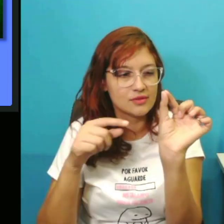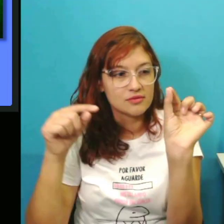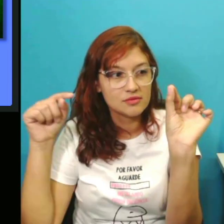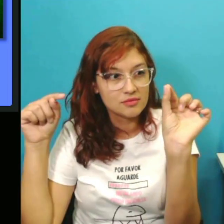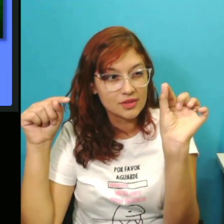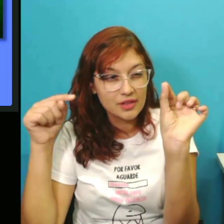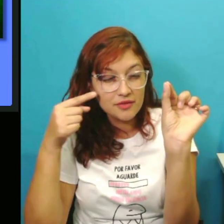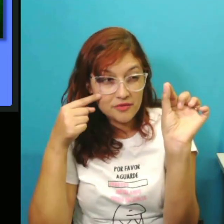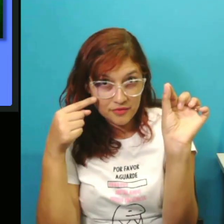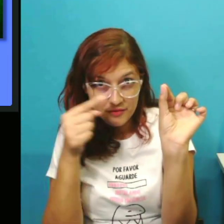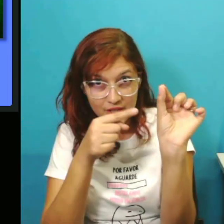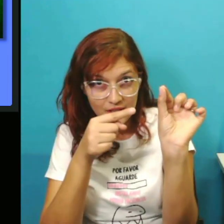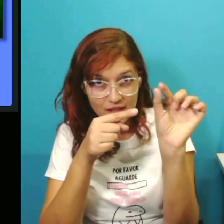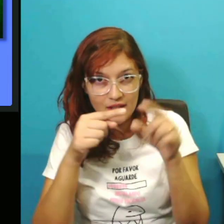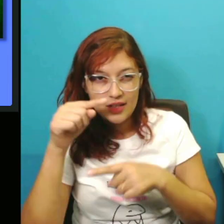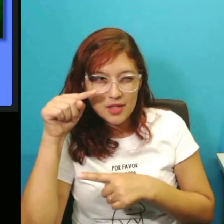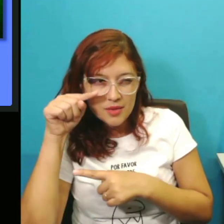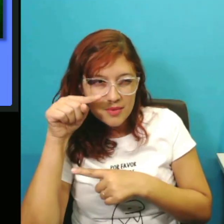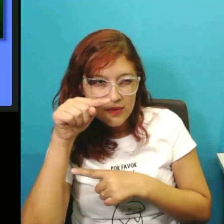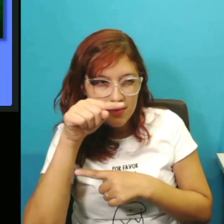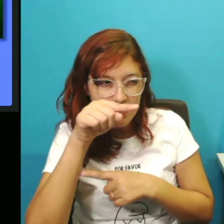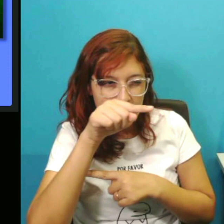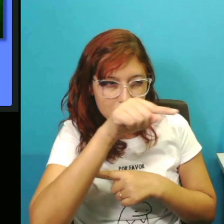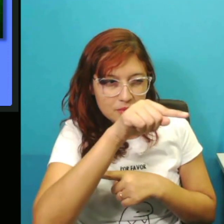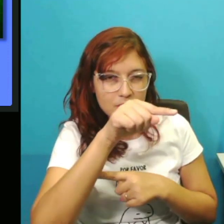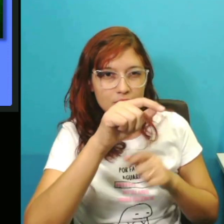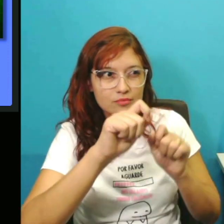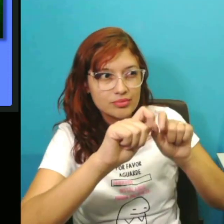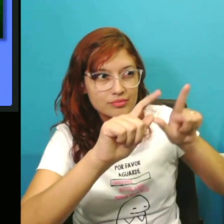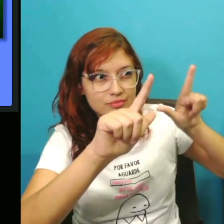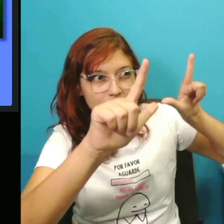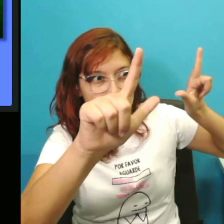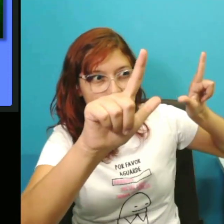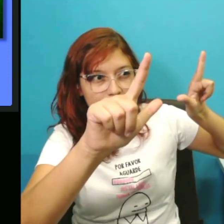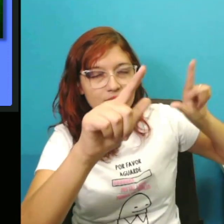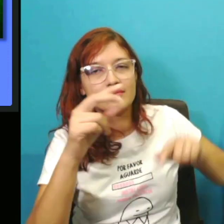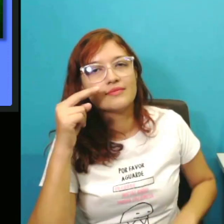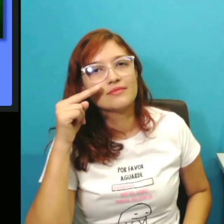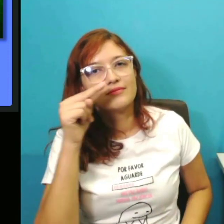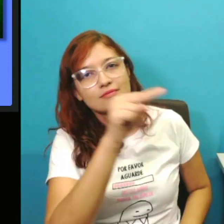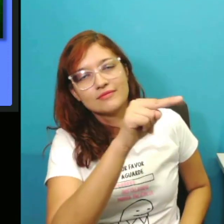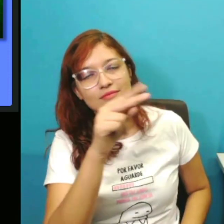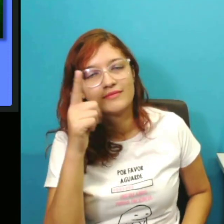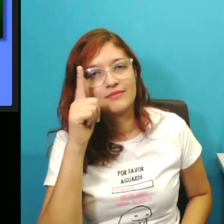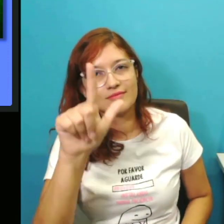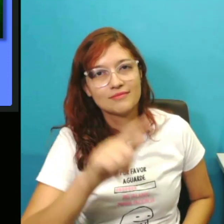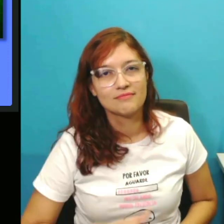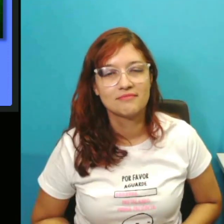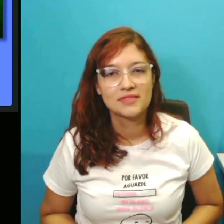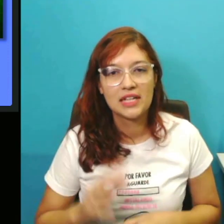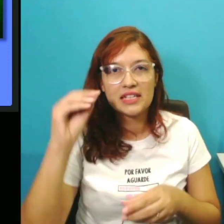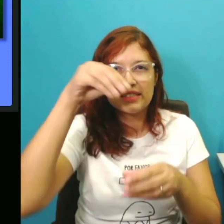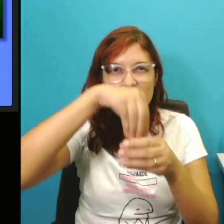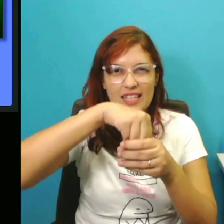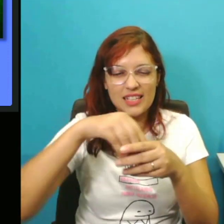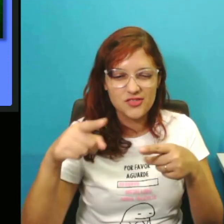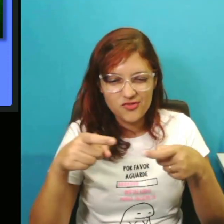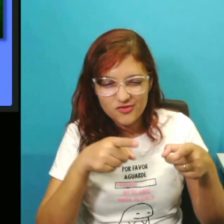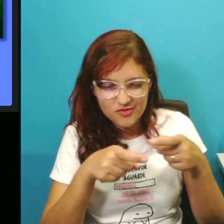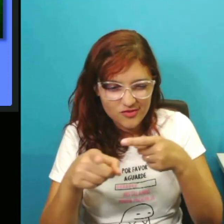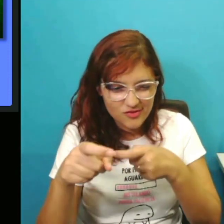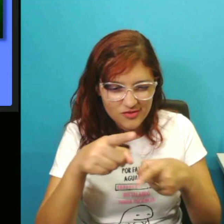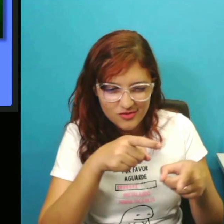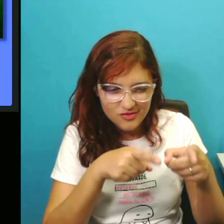saliente, e aí você coloca o laser diretamente e vai projetar a